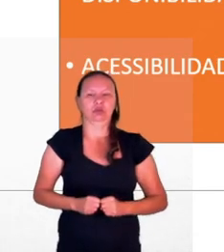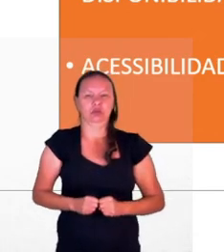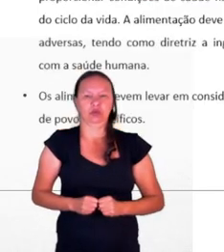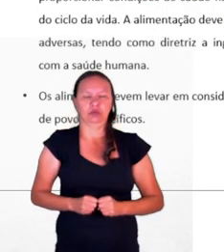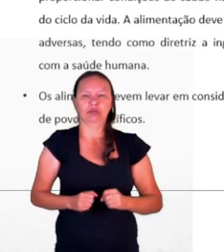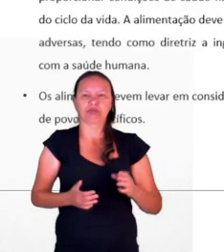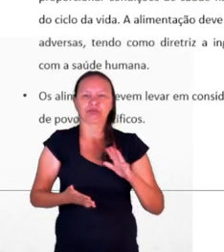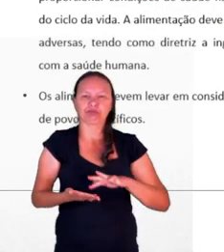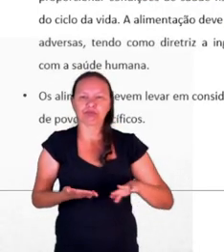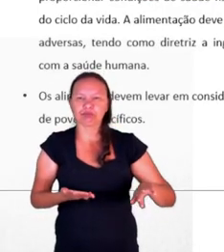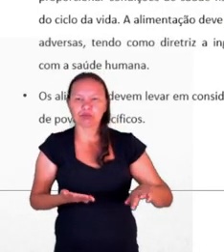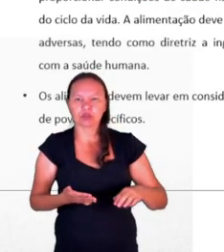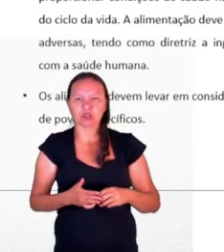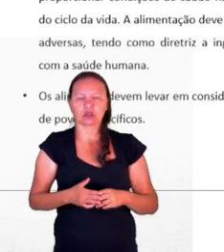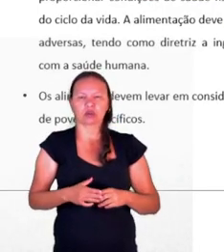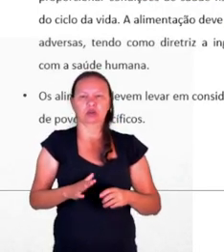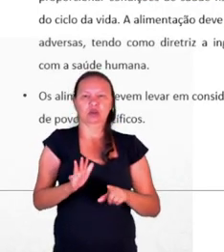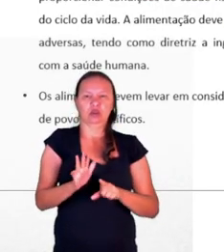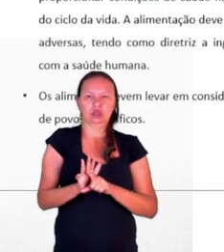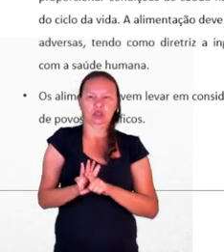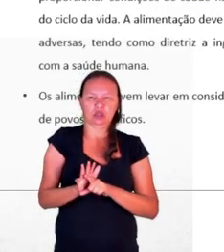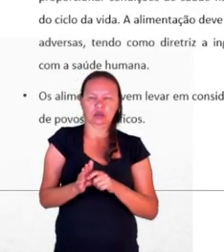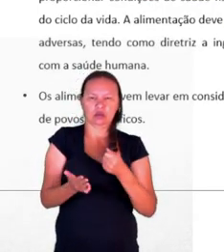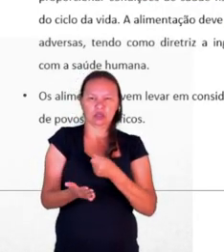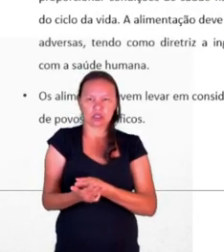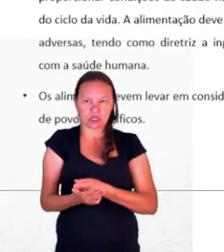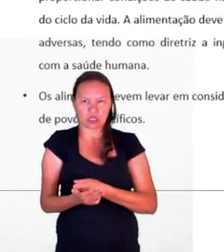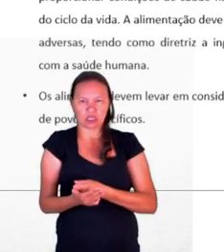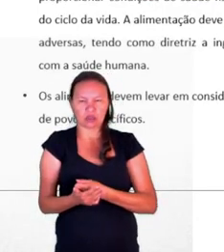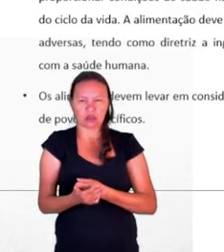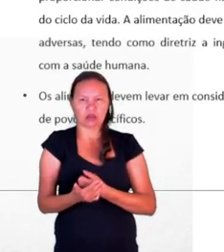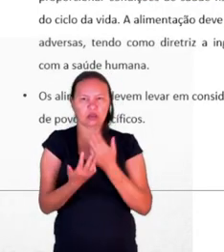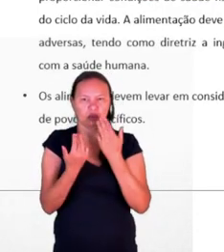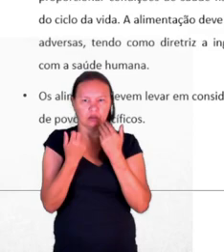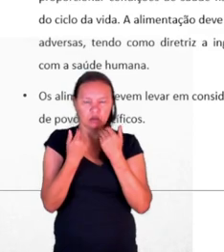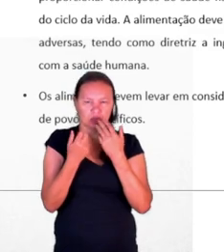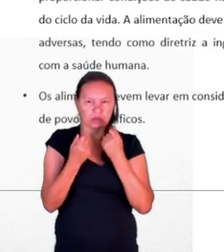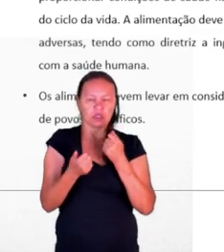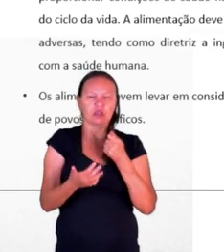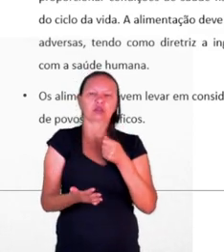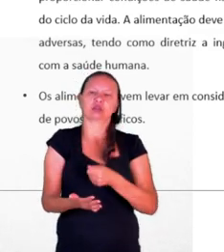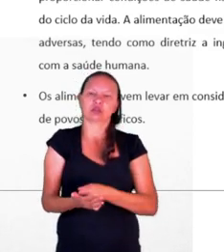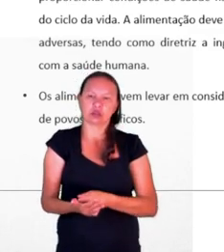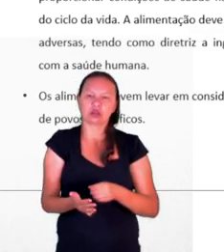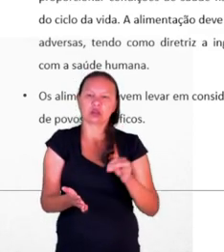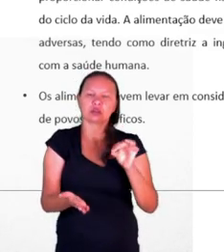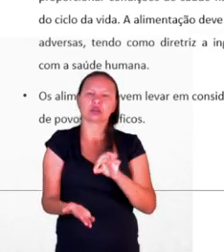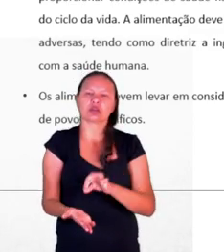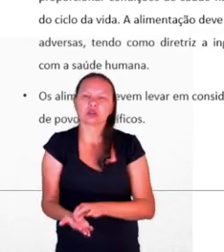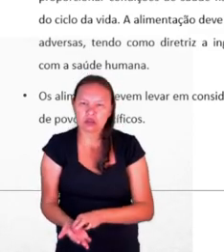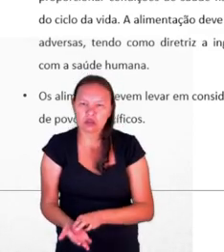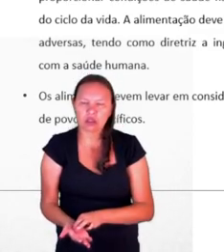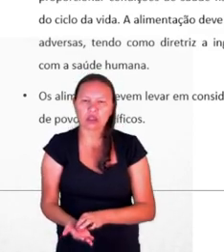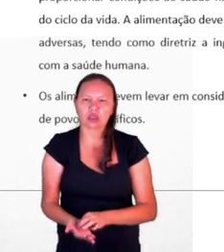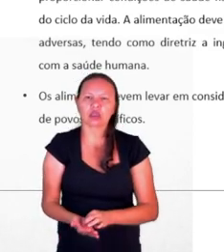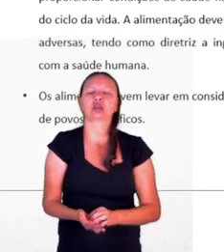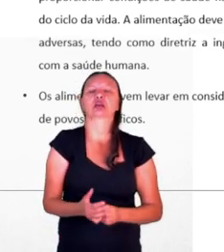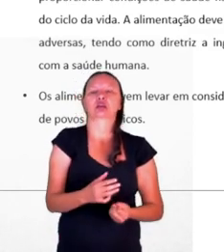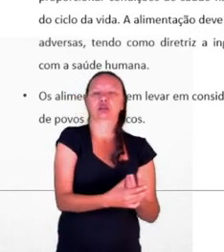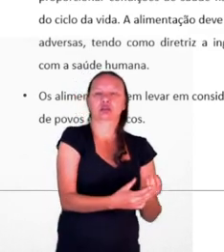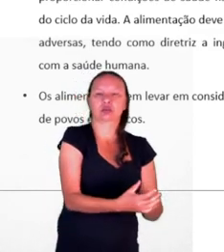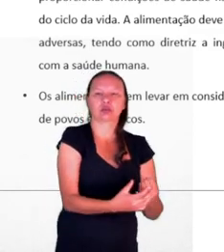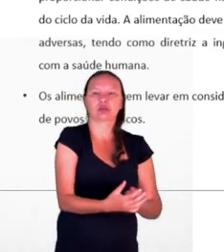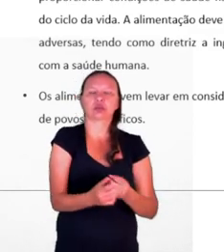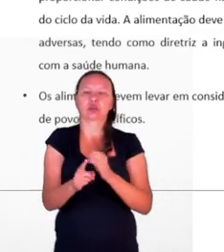vamos passar aqui adequação os alimentos devem ser adequados ã vinculando-se asos condições